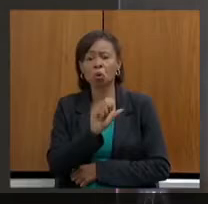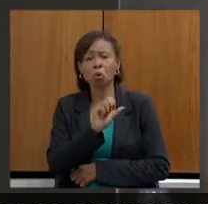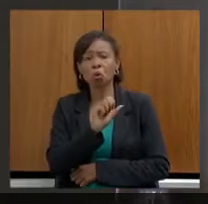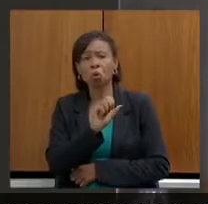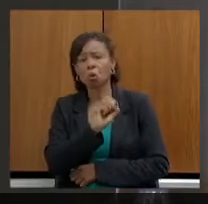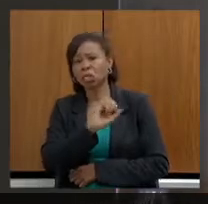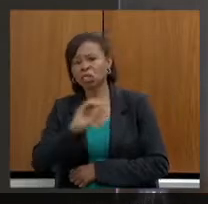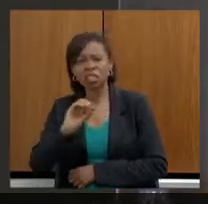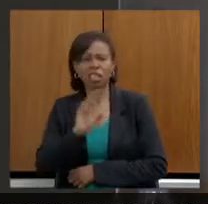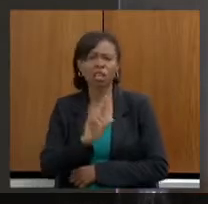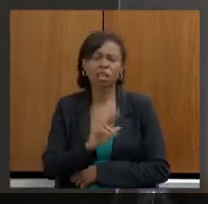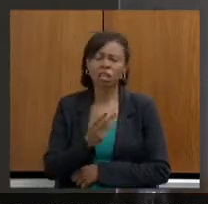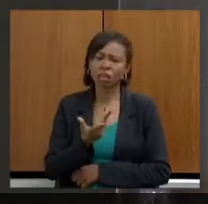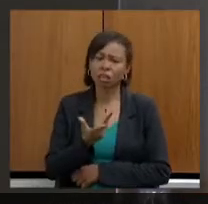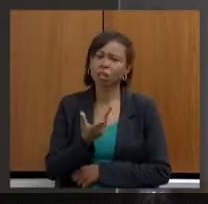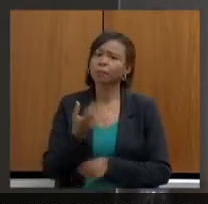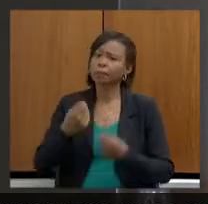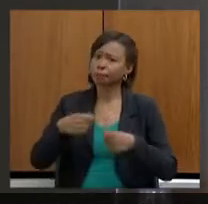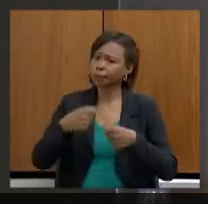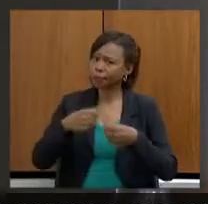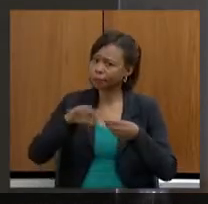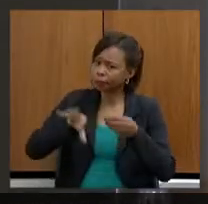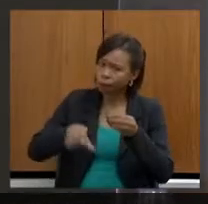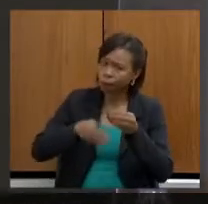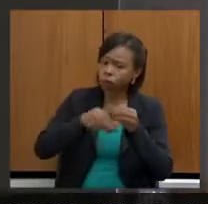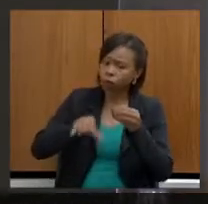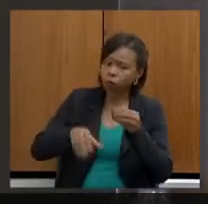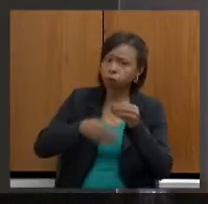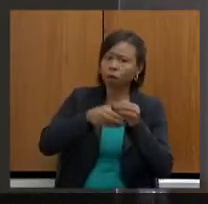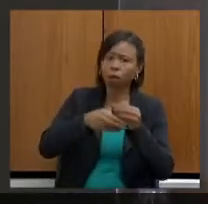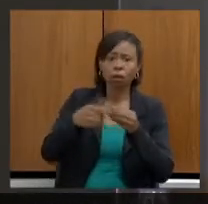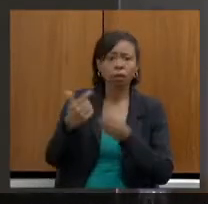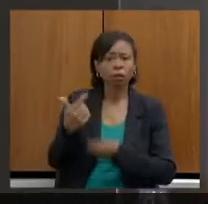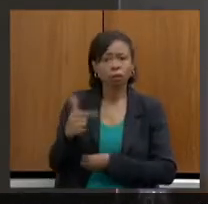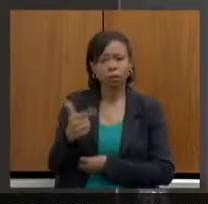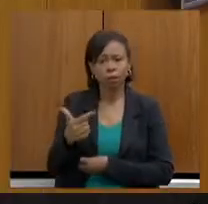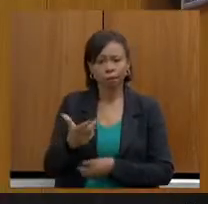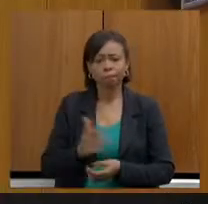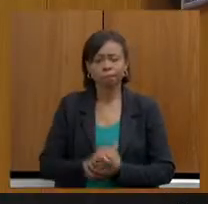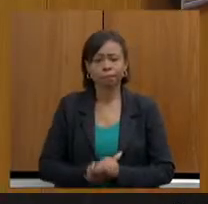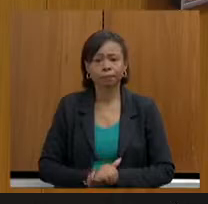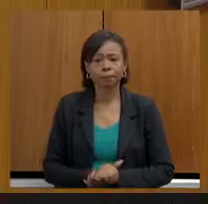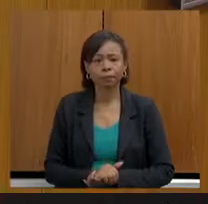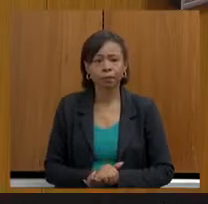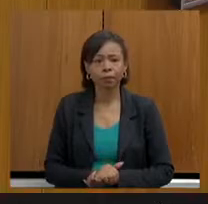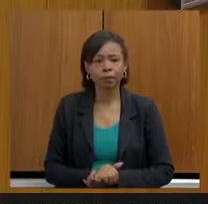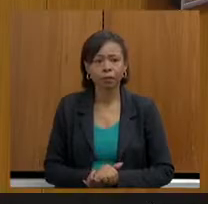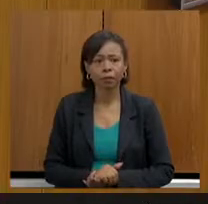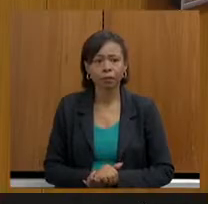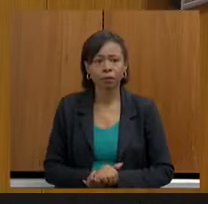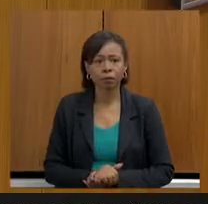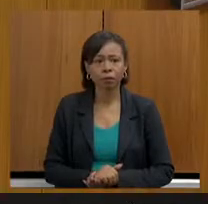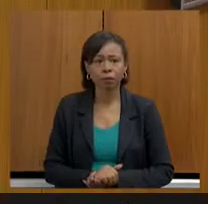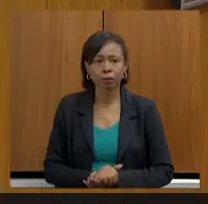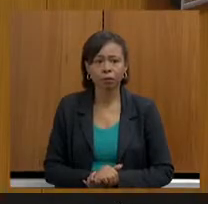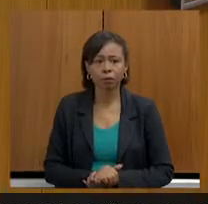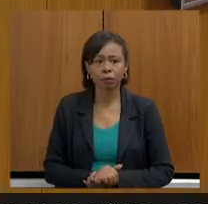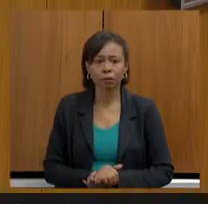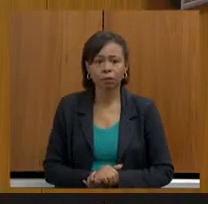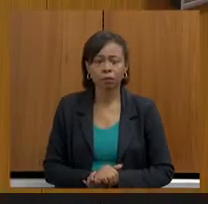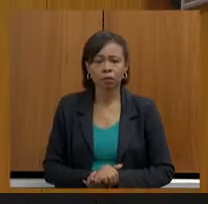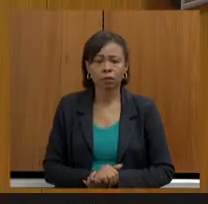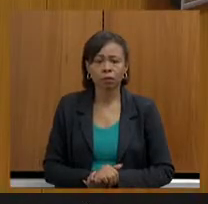necessidade muito grande de incorporações que não estão sendo feitos Obrigado Deputado a palavra secretária é